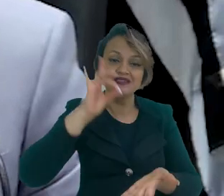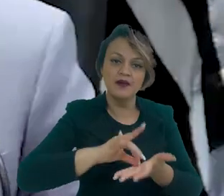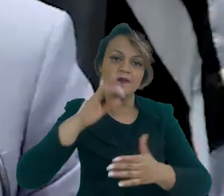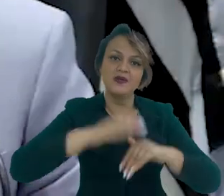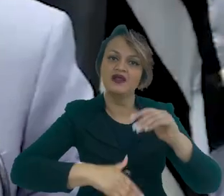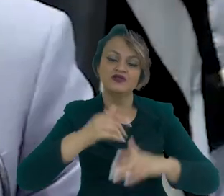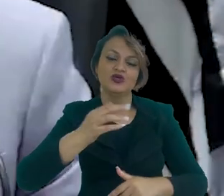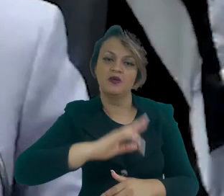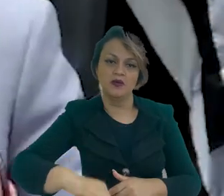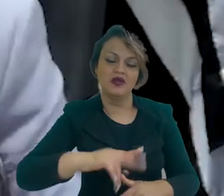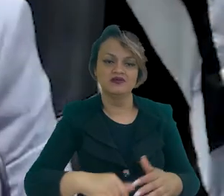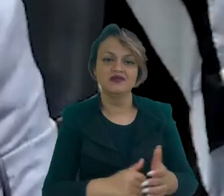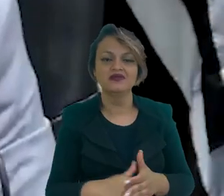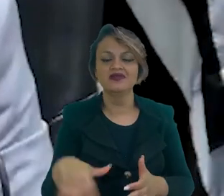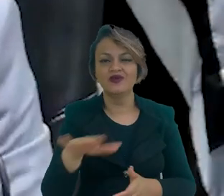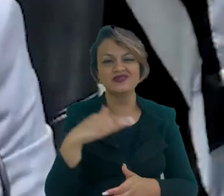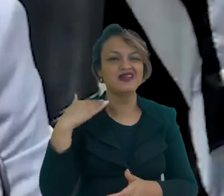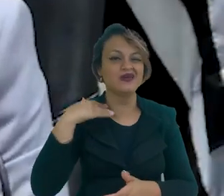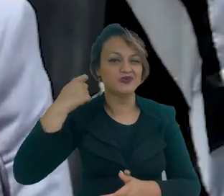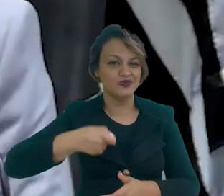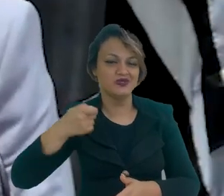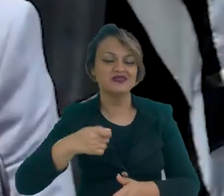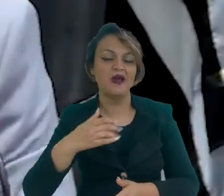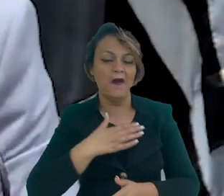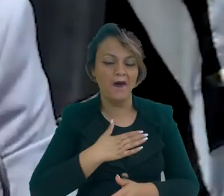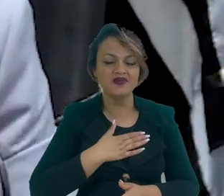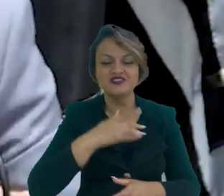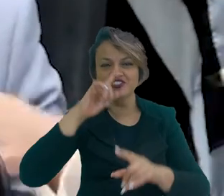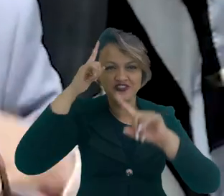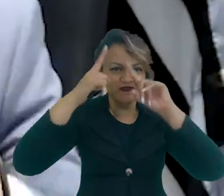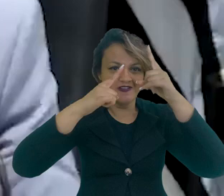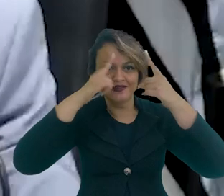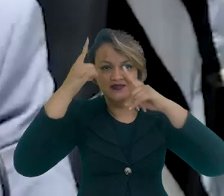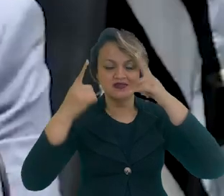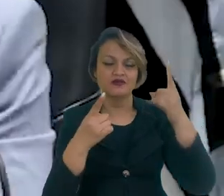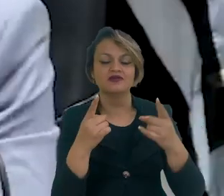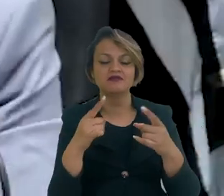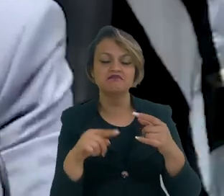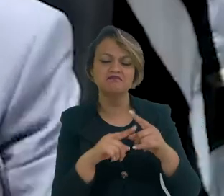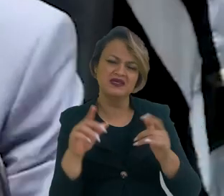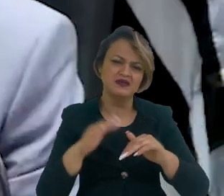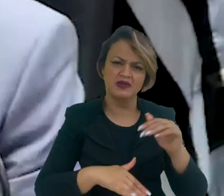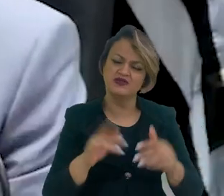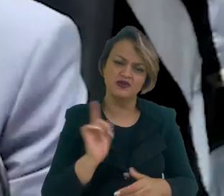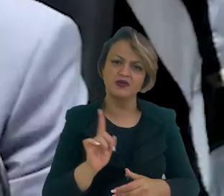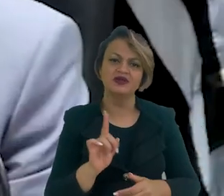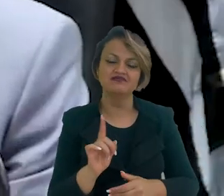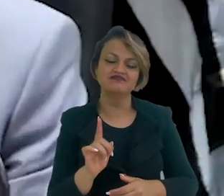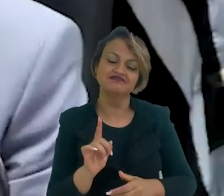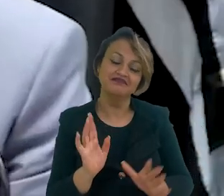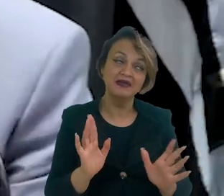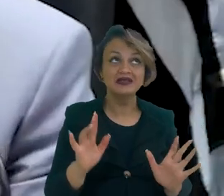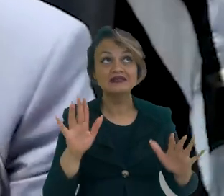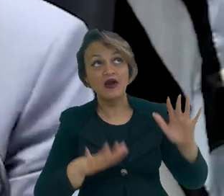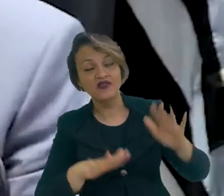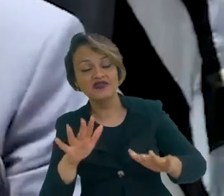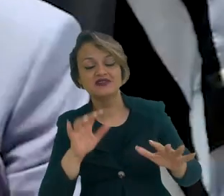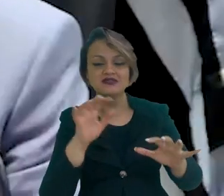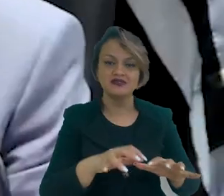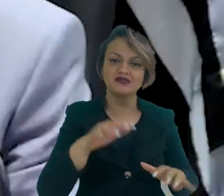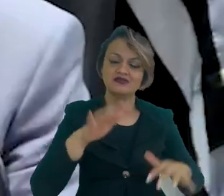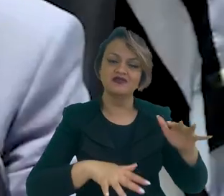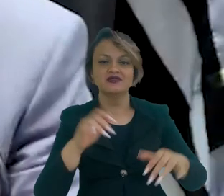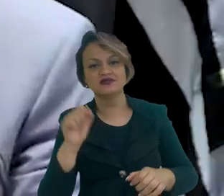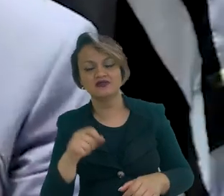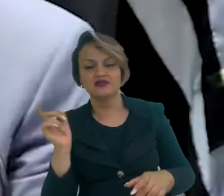fosse um contrato como se fosse um telito mas não é Nossa Adoramos uma ficção não é isso mas